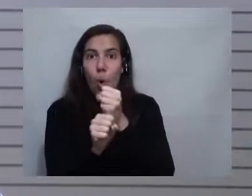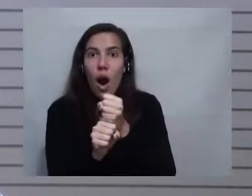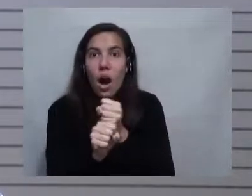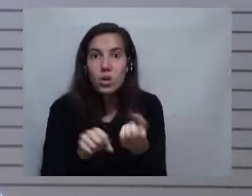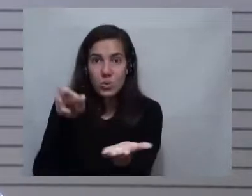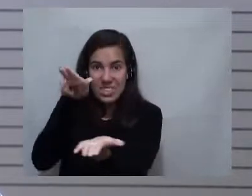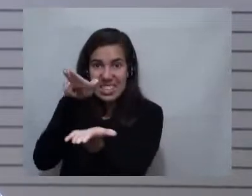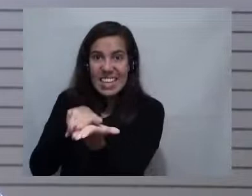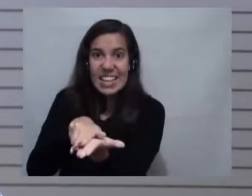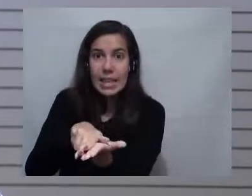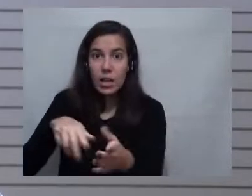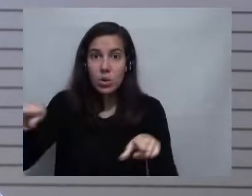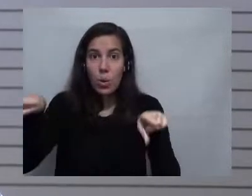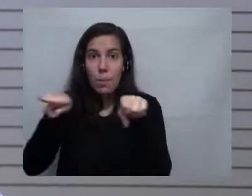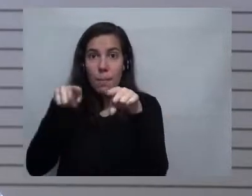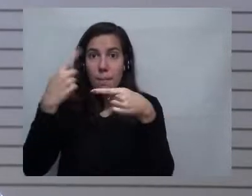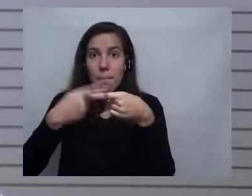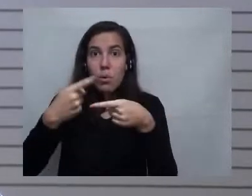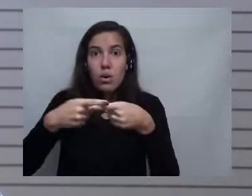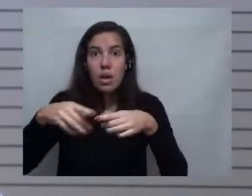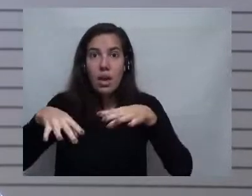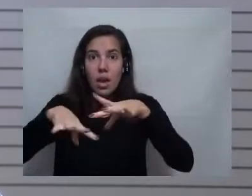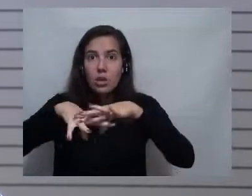para o sangue não gangrena